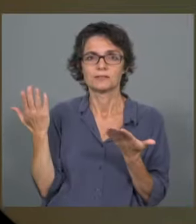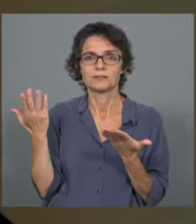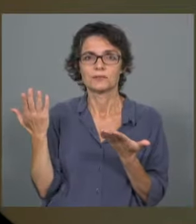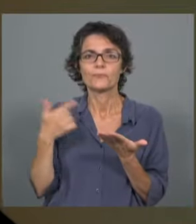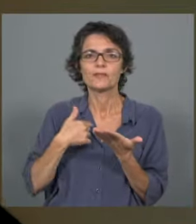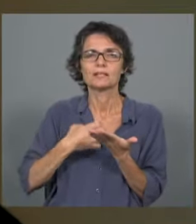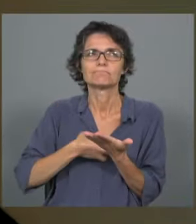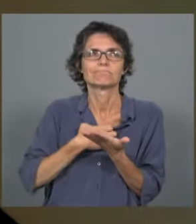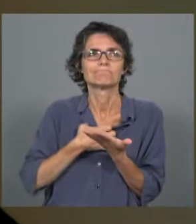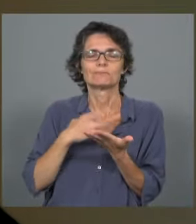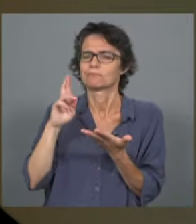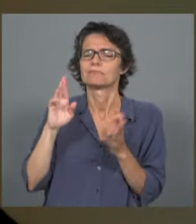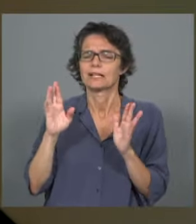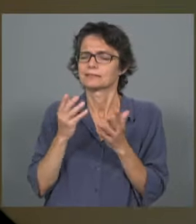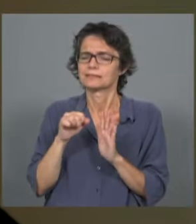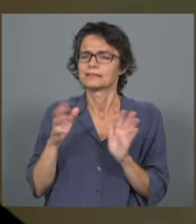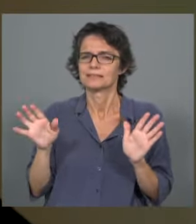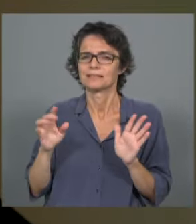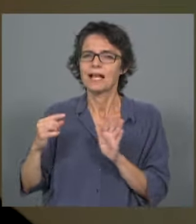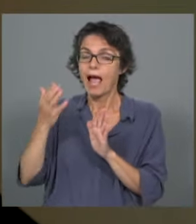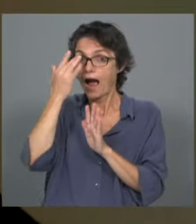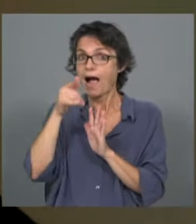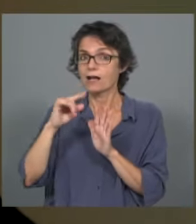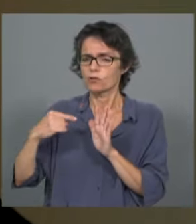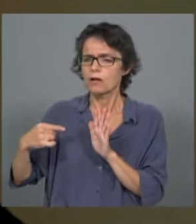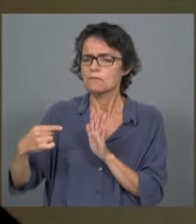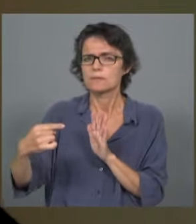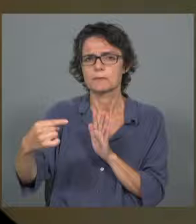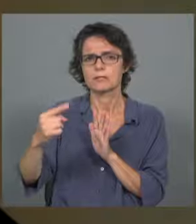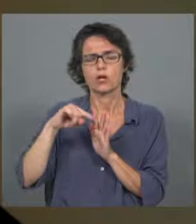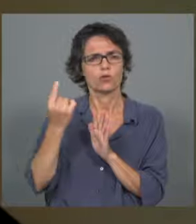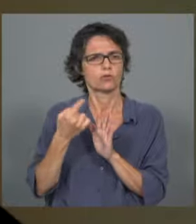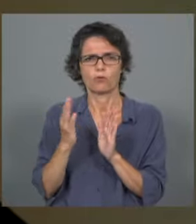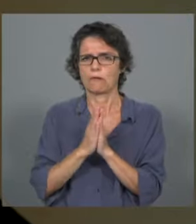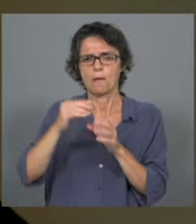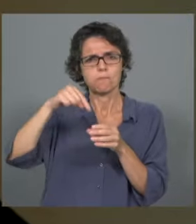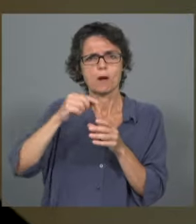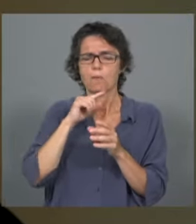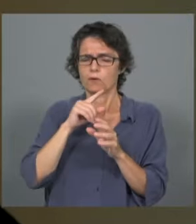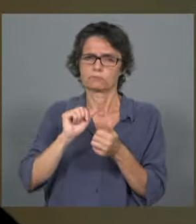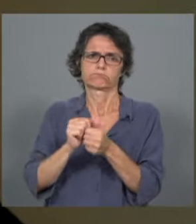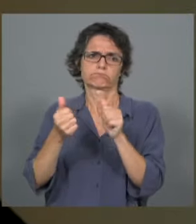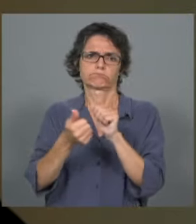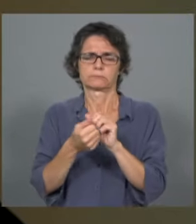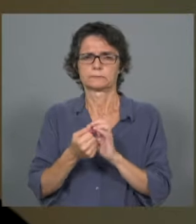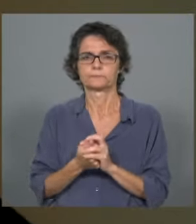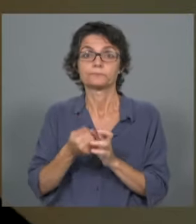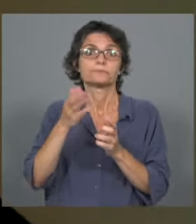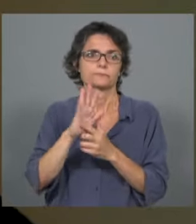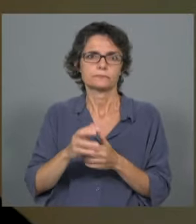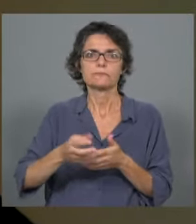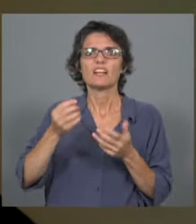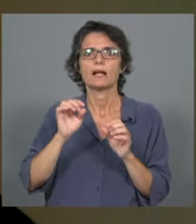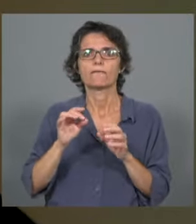muitas coisas que no nosso dia-a-dia, nas igrejas, podemos mudar, imprimir, por exemplo,